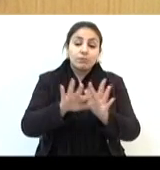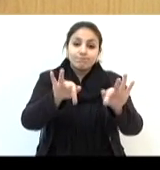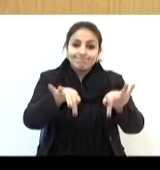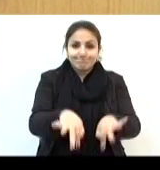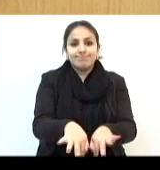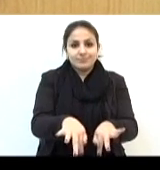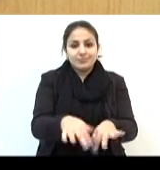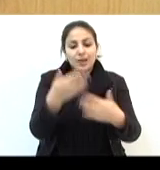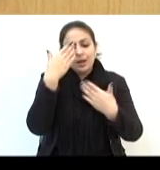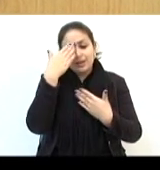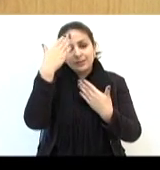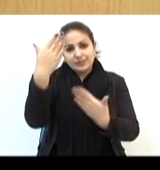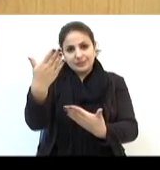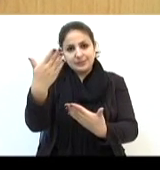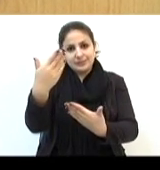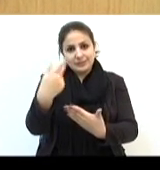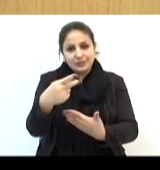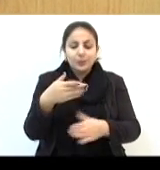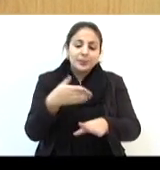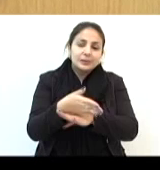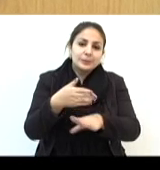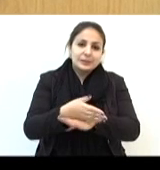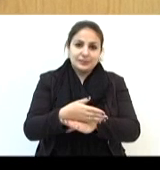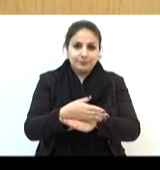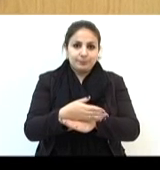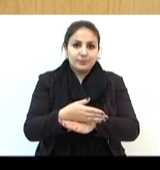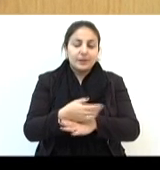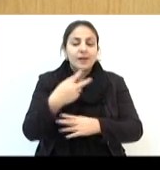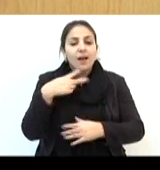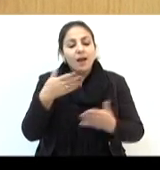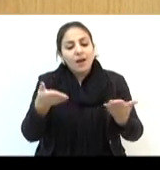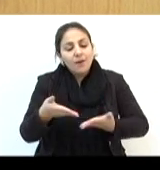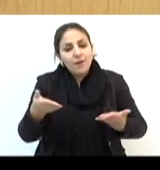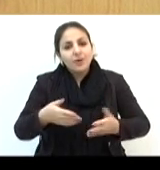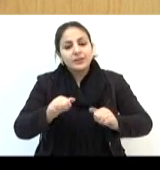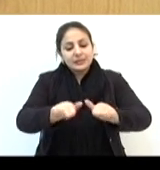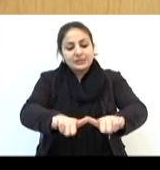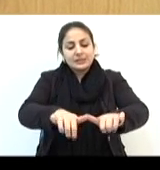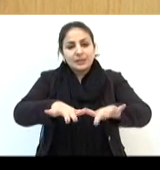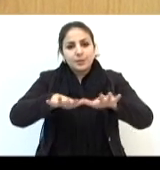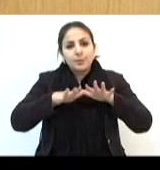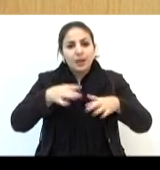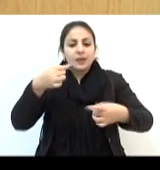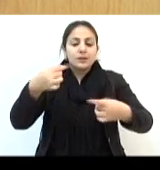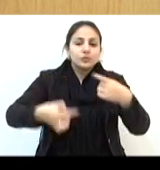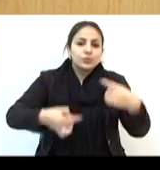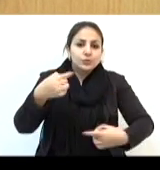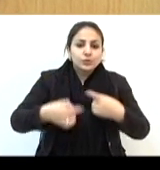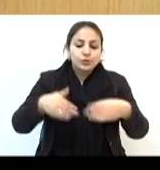ao fim, agradecendo a sua audiência. Fique agora com a sessão que debateu e